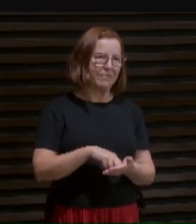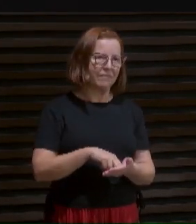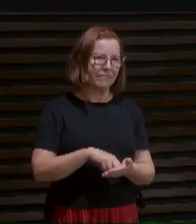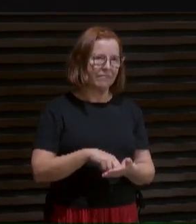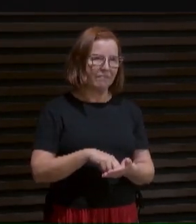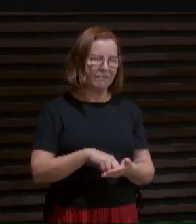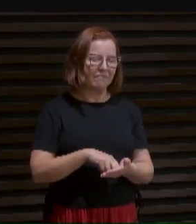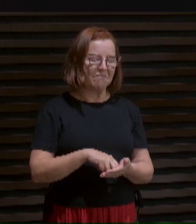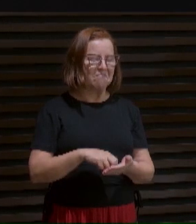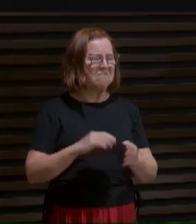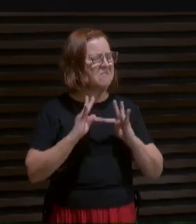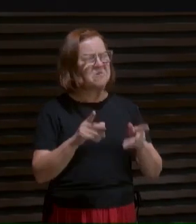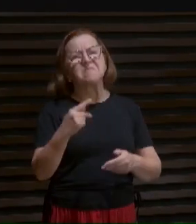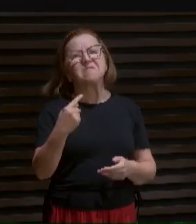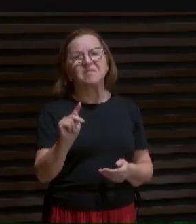toda será tua.